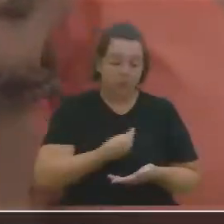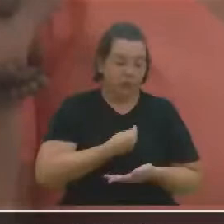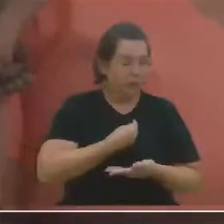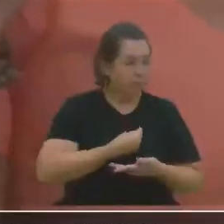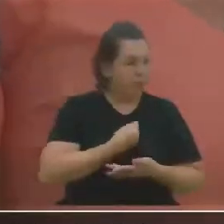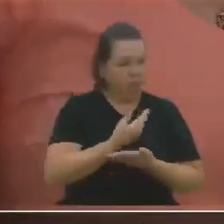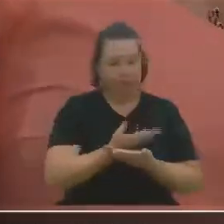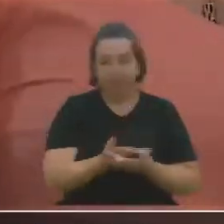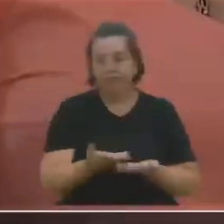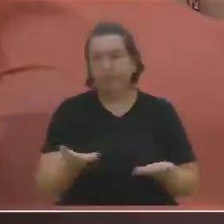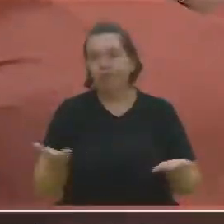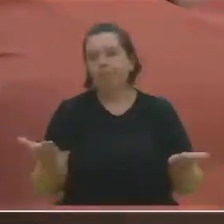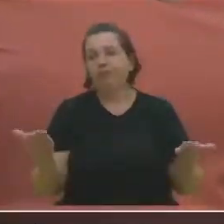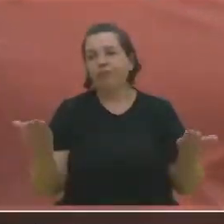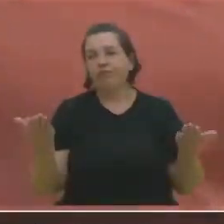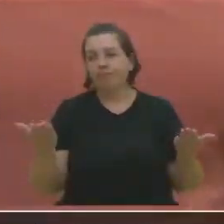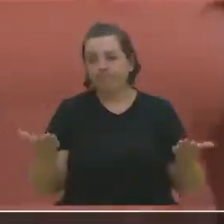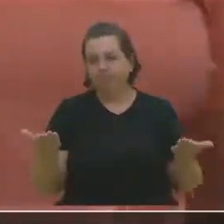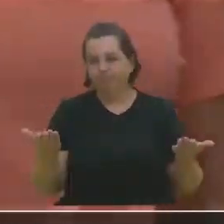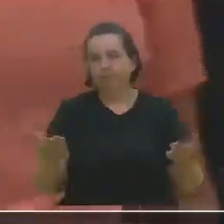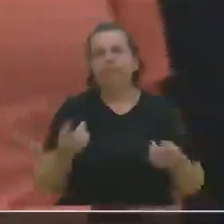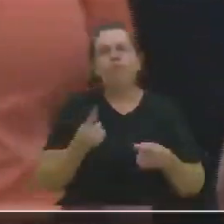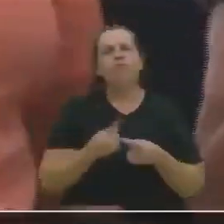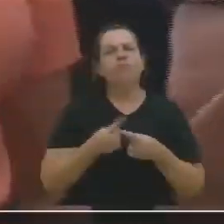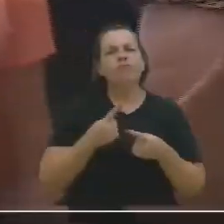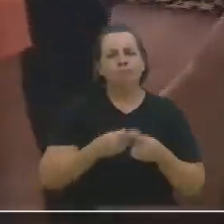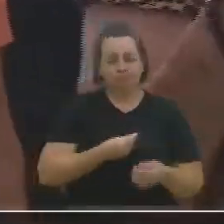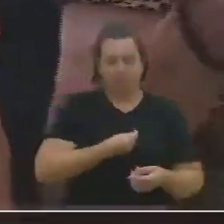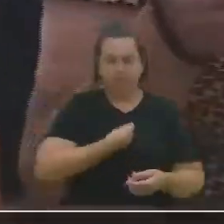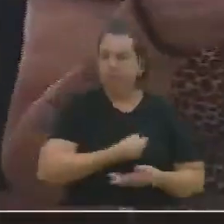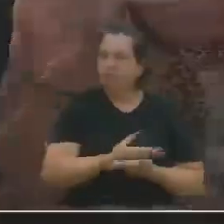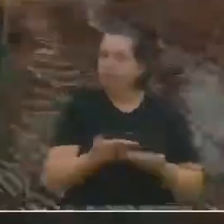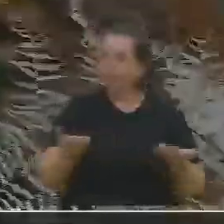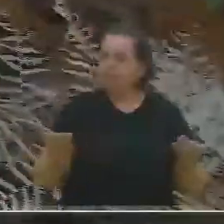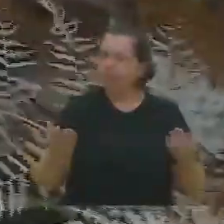Santo, estamos aqui